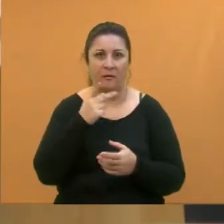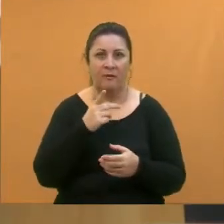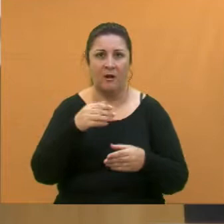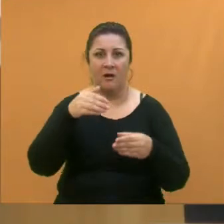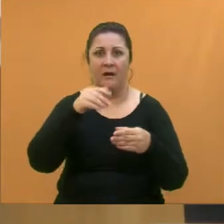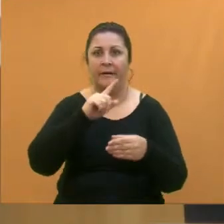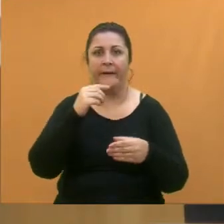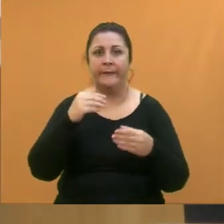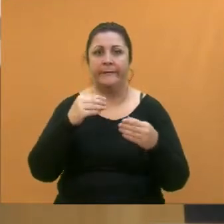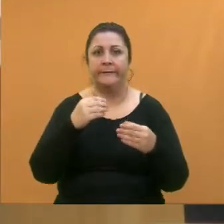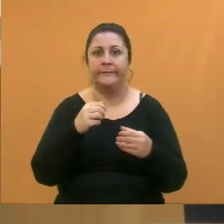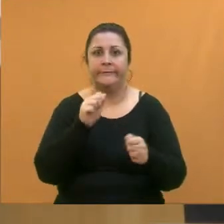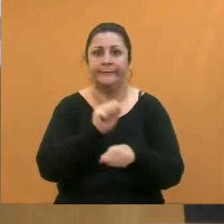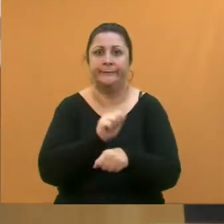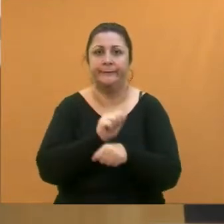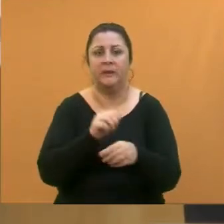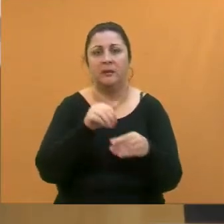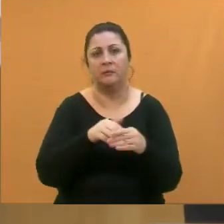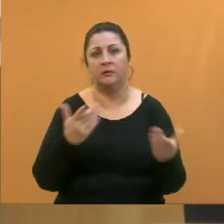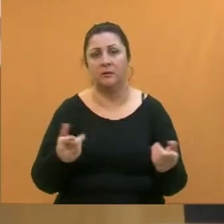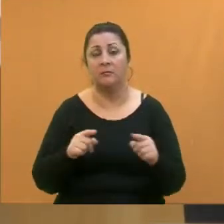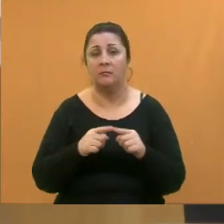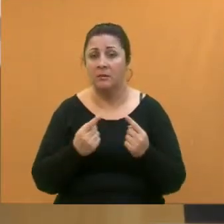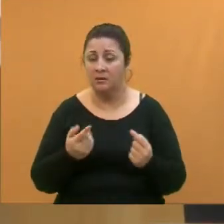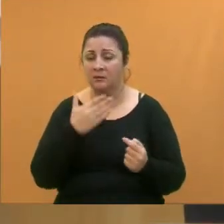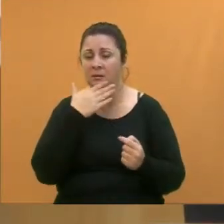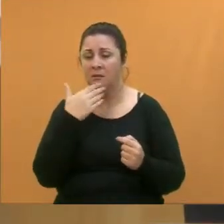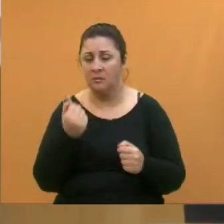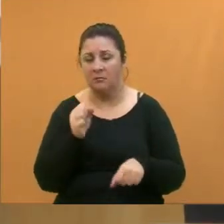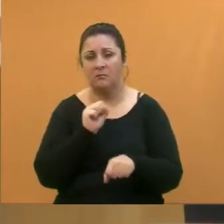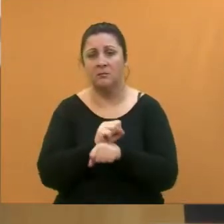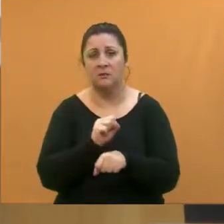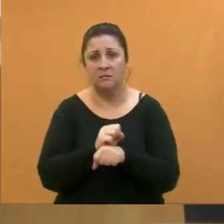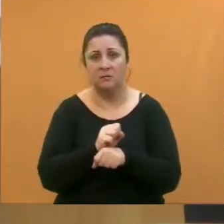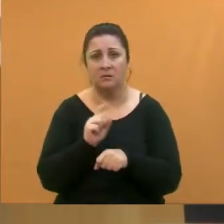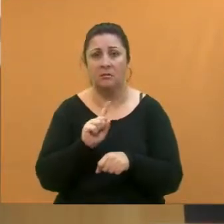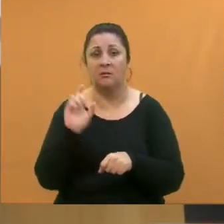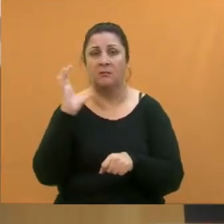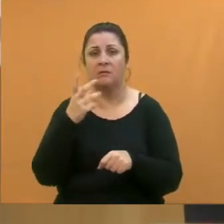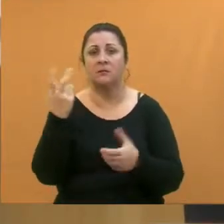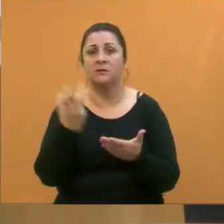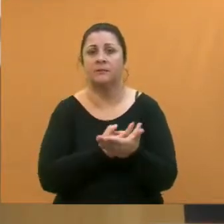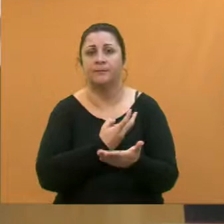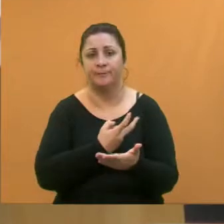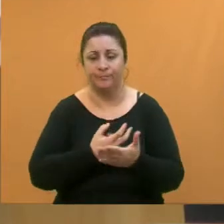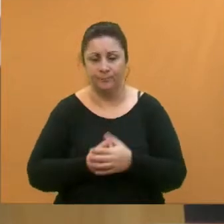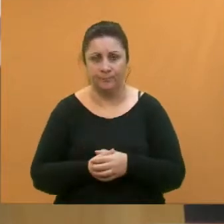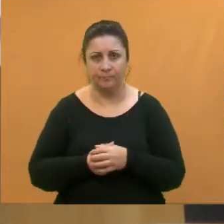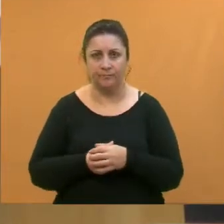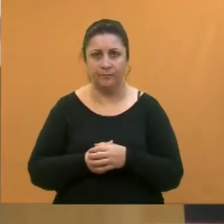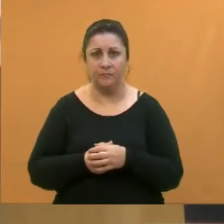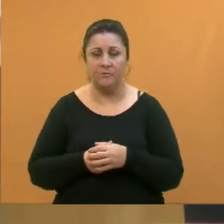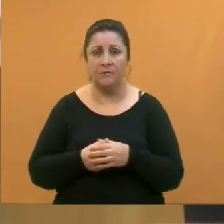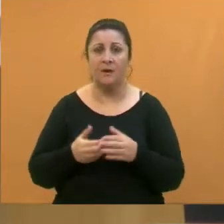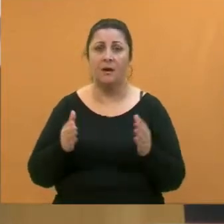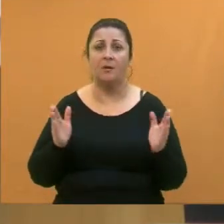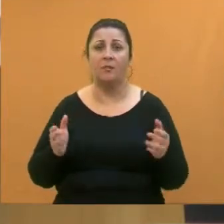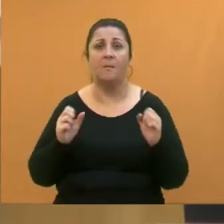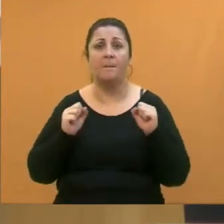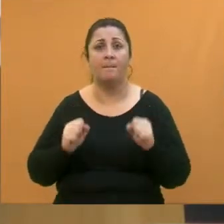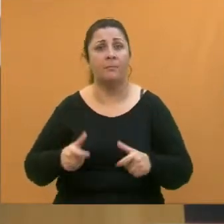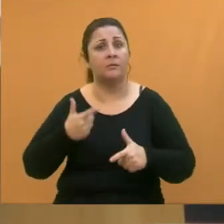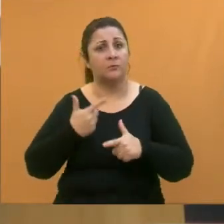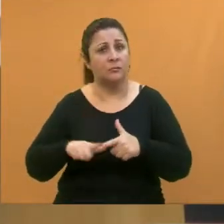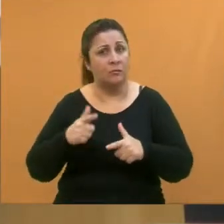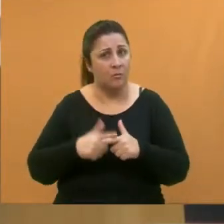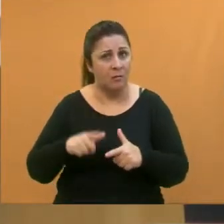votar o projeto. Mas eu prefiro, às vezes, adiar um projeto para não acontecer isso. Olha aí, pode dar um grande problema